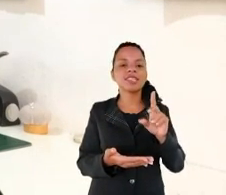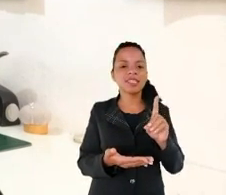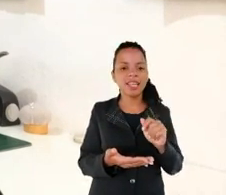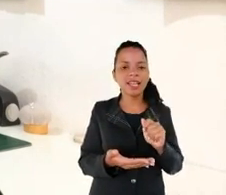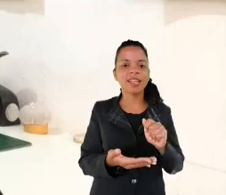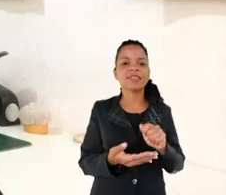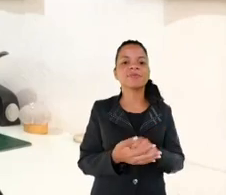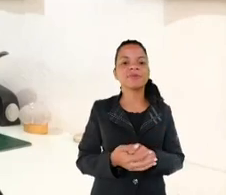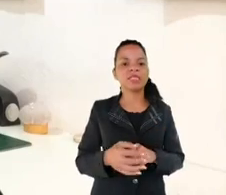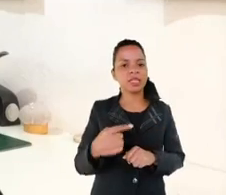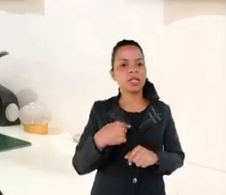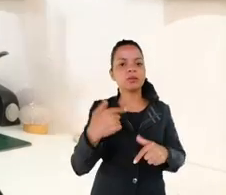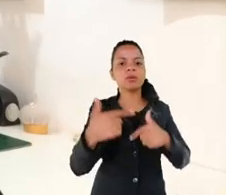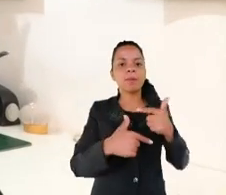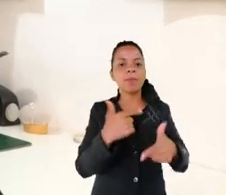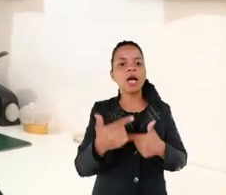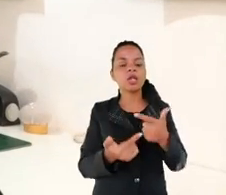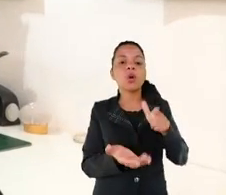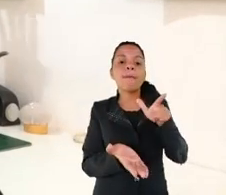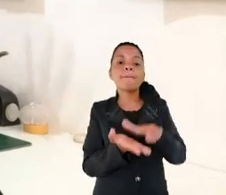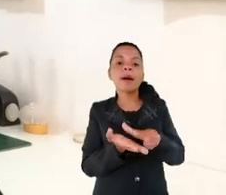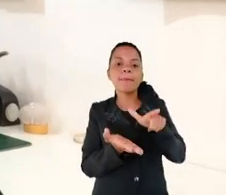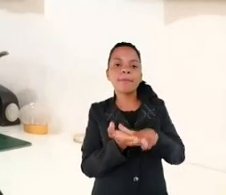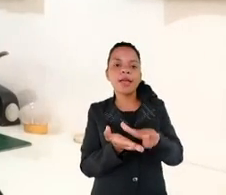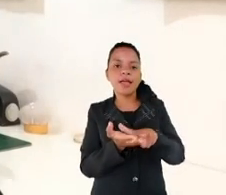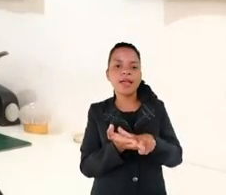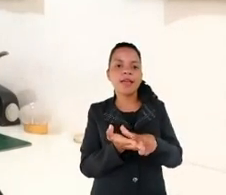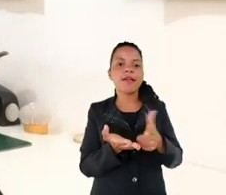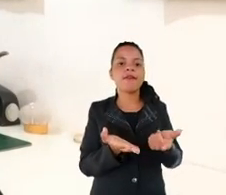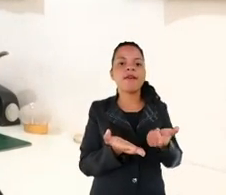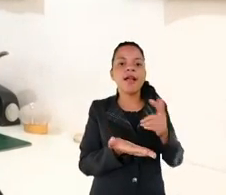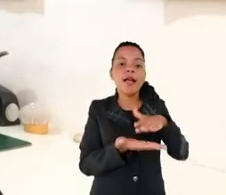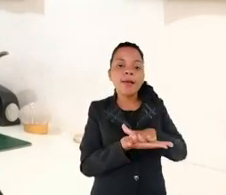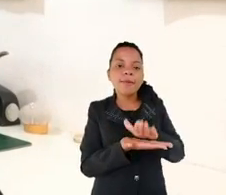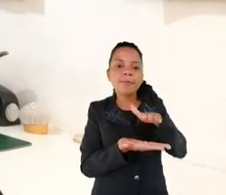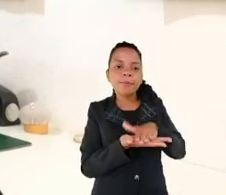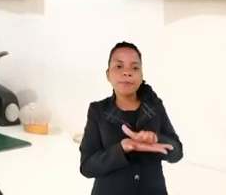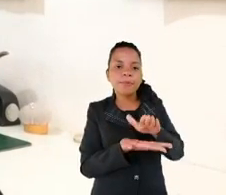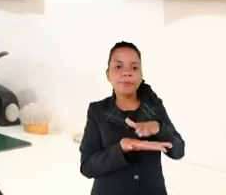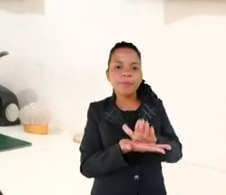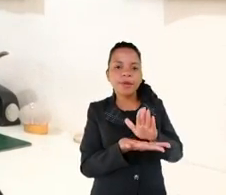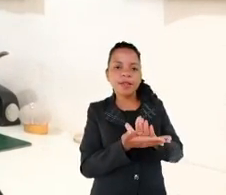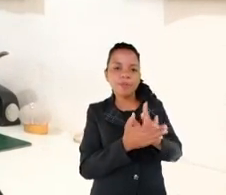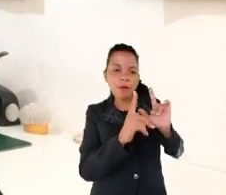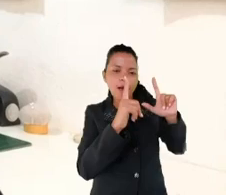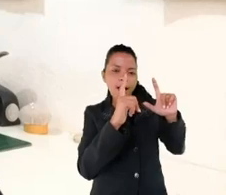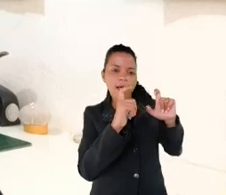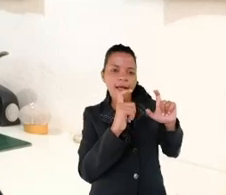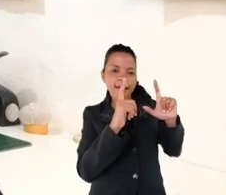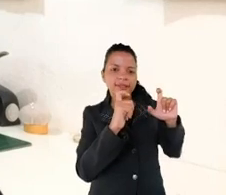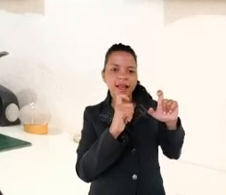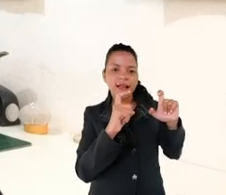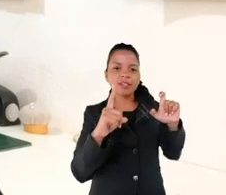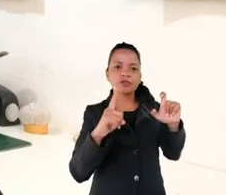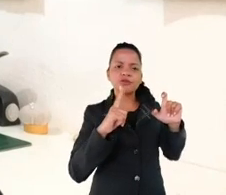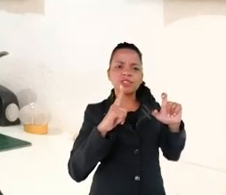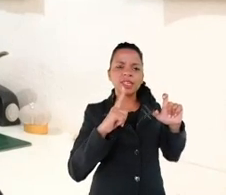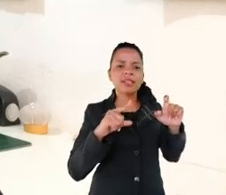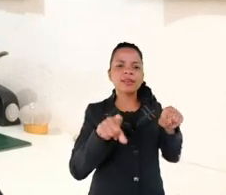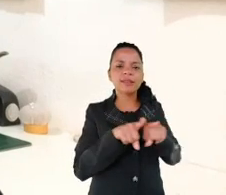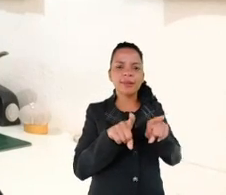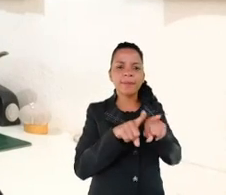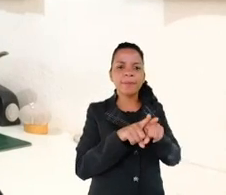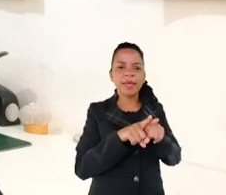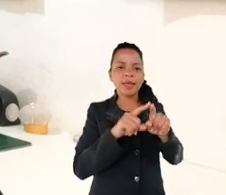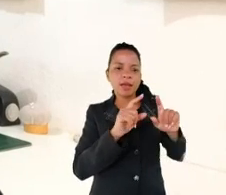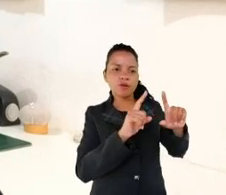desses autorretratos e também, por exemplo, aqui no fundo que aparece que tem cidade, que é de outra série que eu fiz, que eu distorci